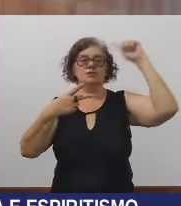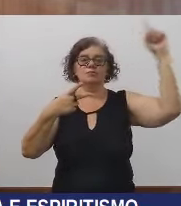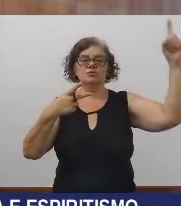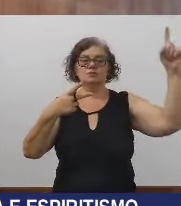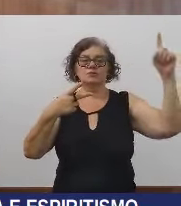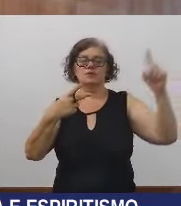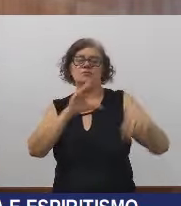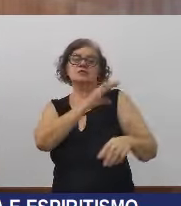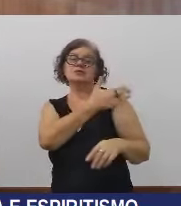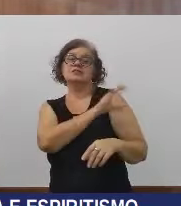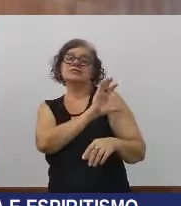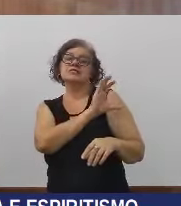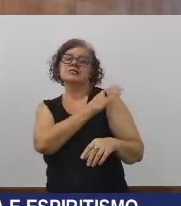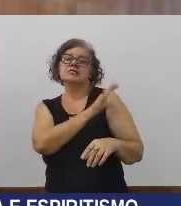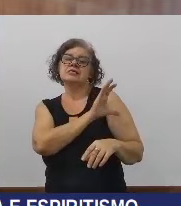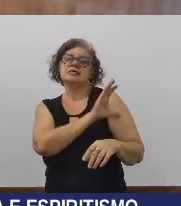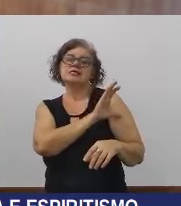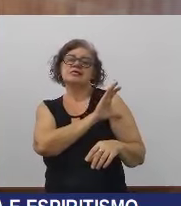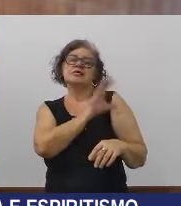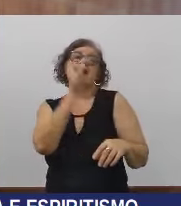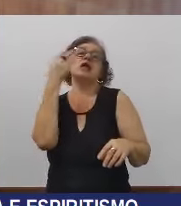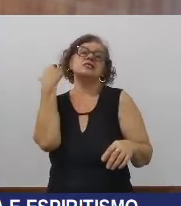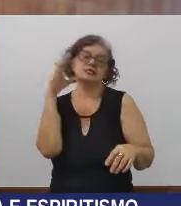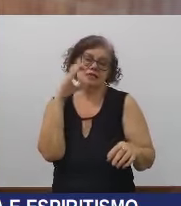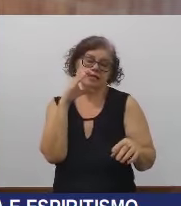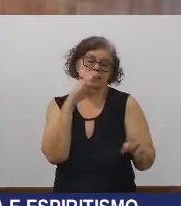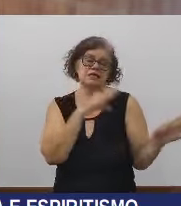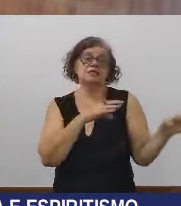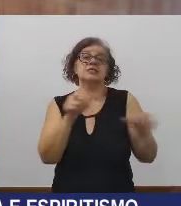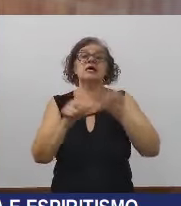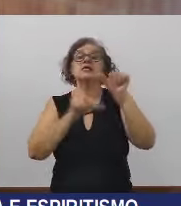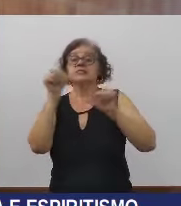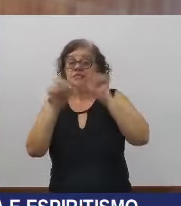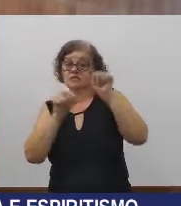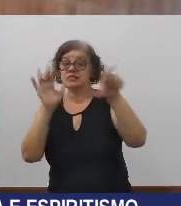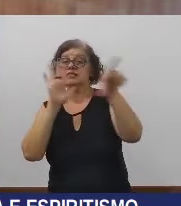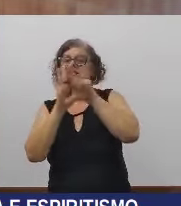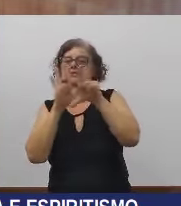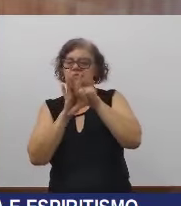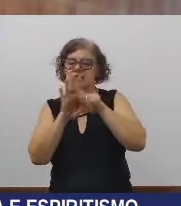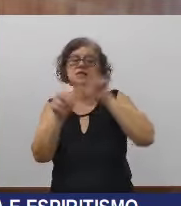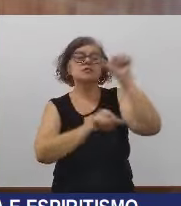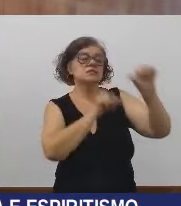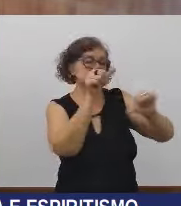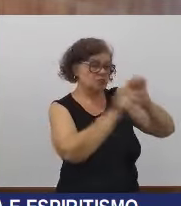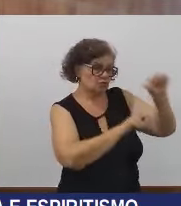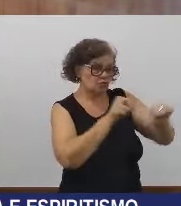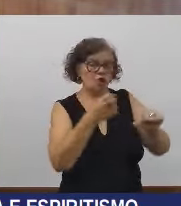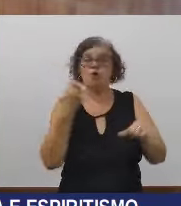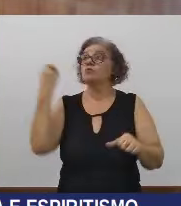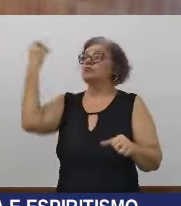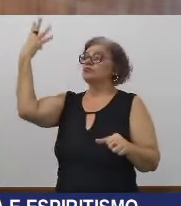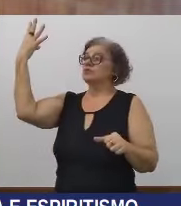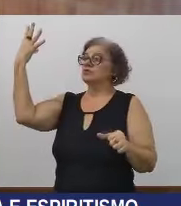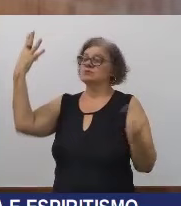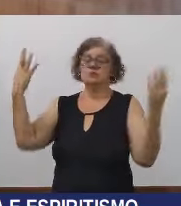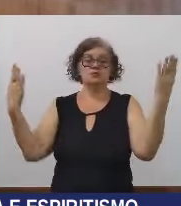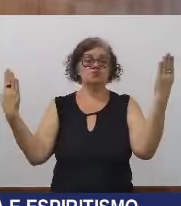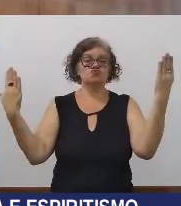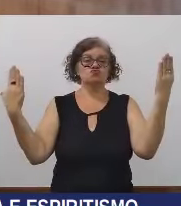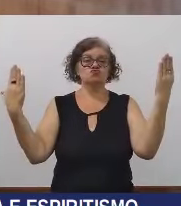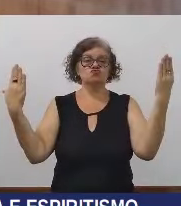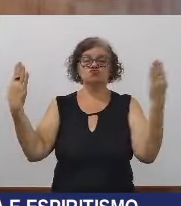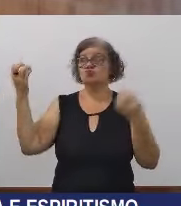desde que a ciência se deu ao trabalho de verificar as leis imutáveis desta relação dos espíritos com a